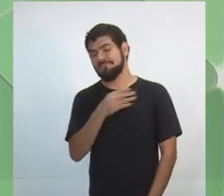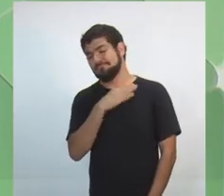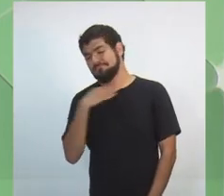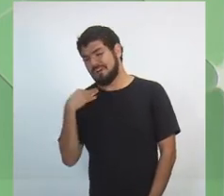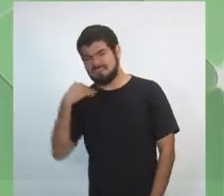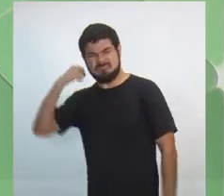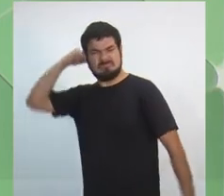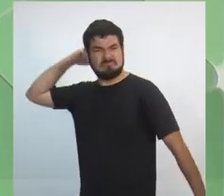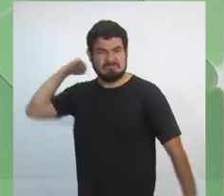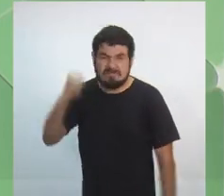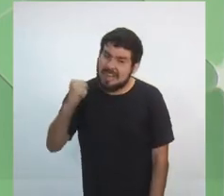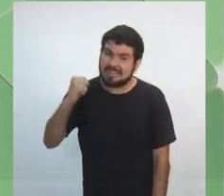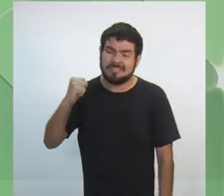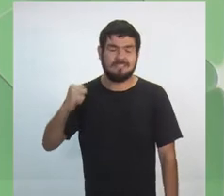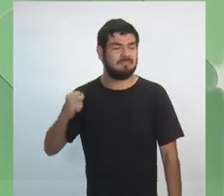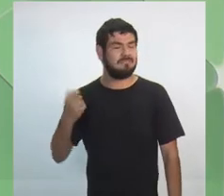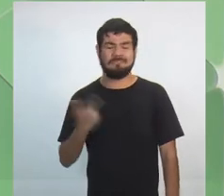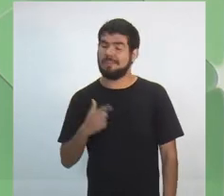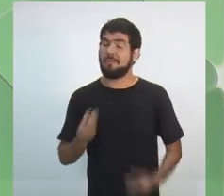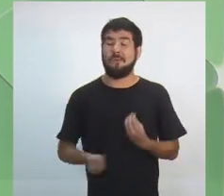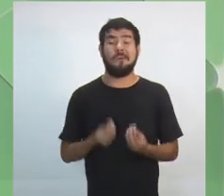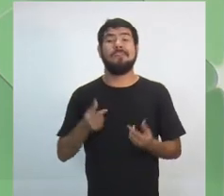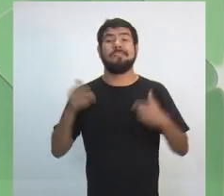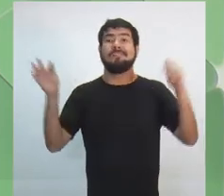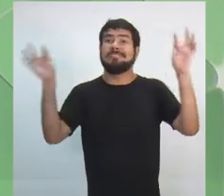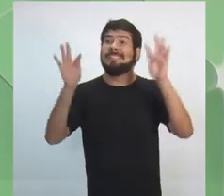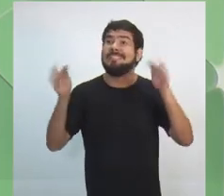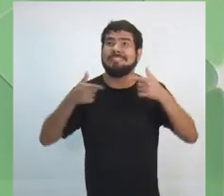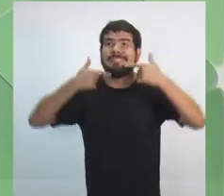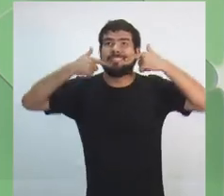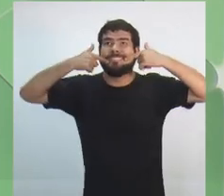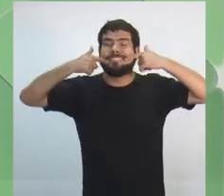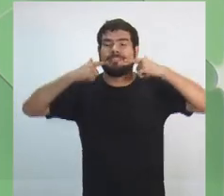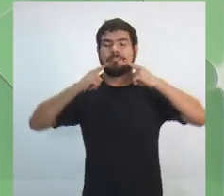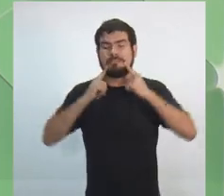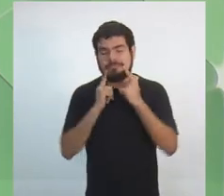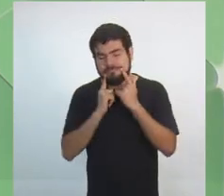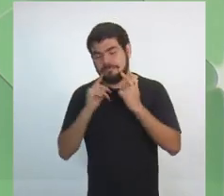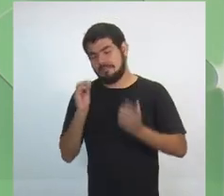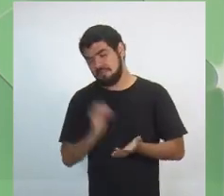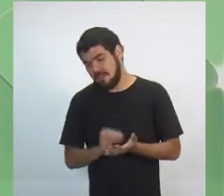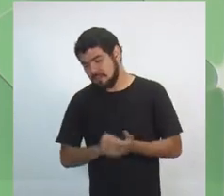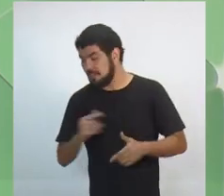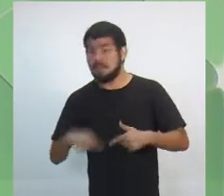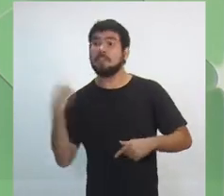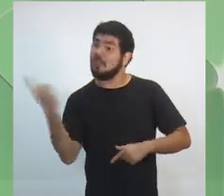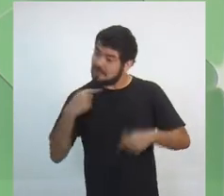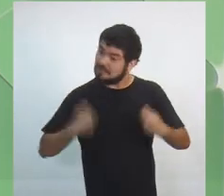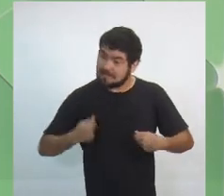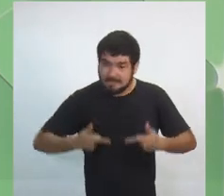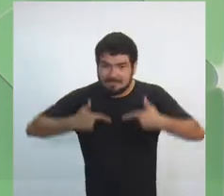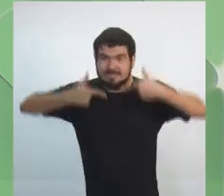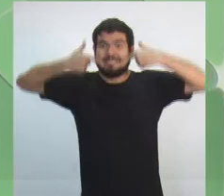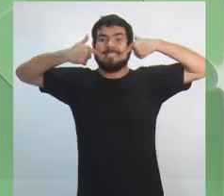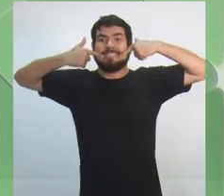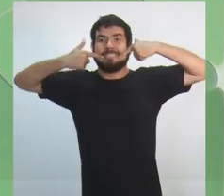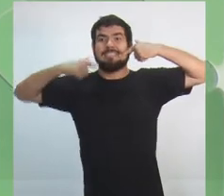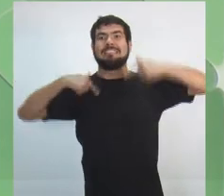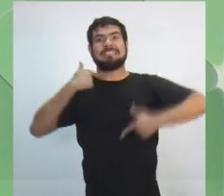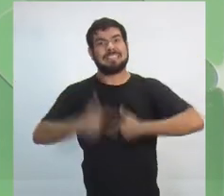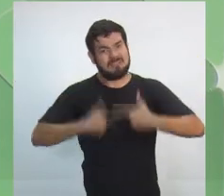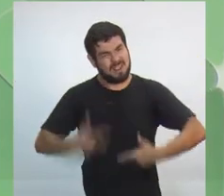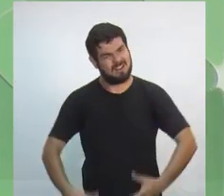mata, e não dá para ser feliz. E nós temos que ser felizes, temos que ter trabalho, temos que ter honra, nós temos que fazer com que os